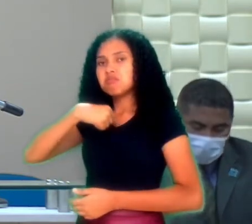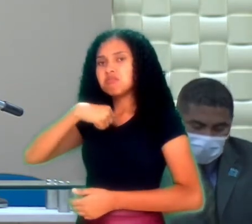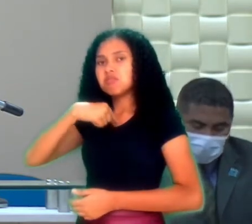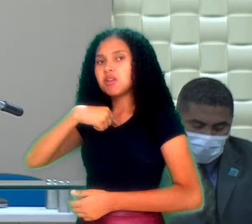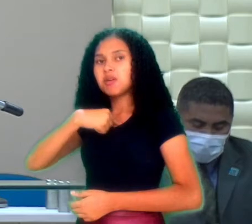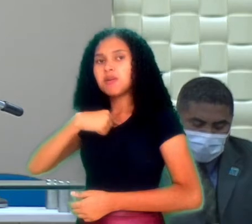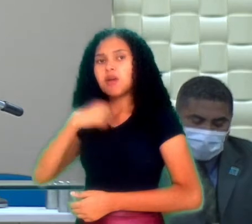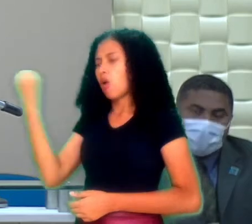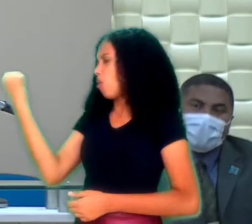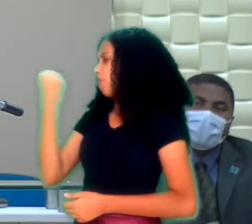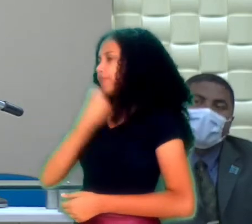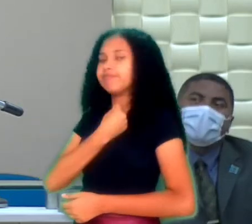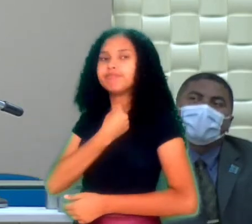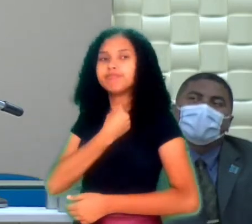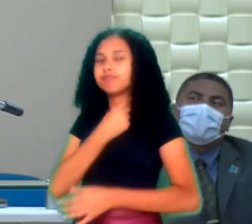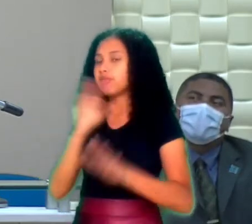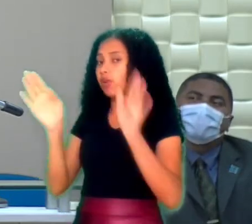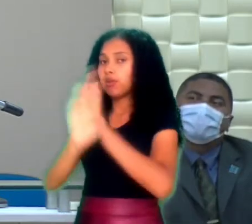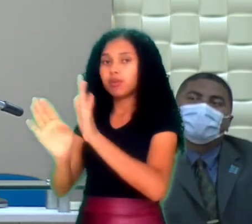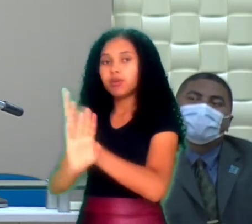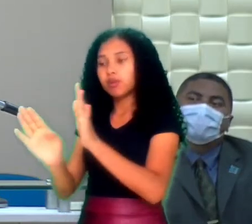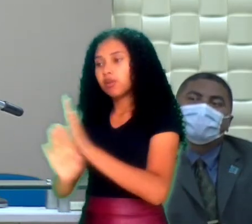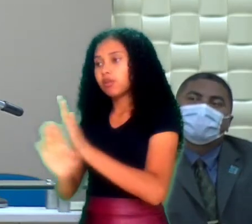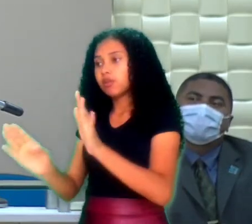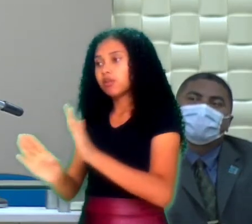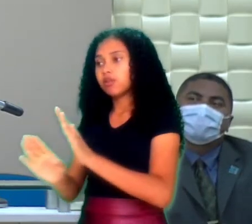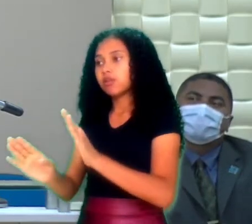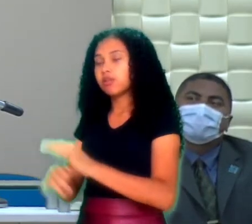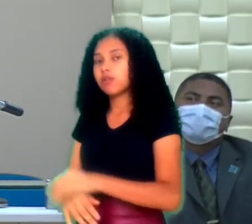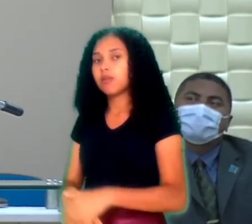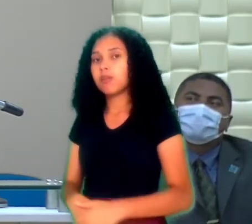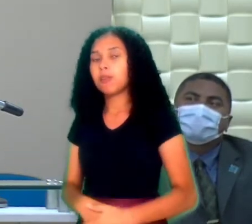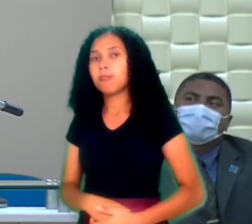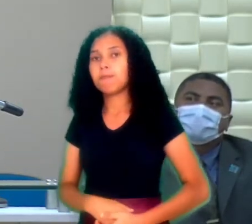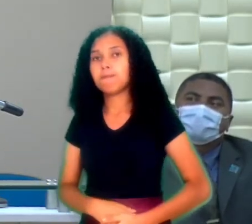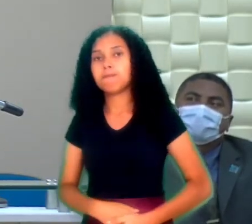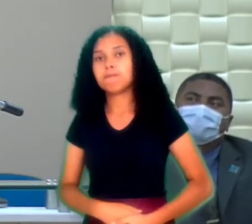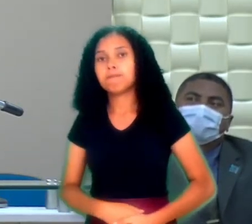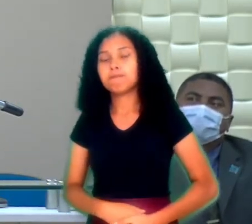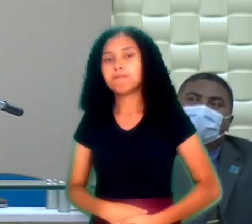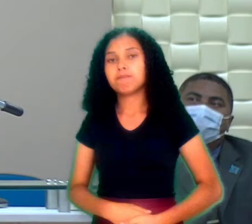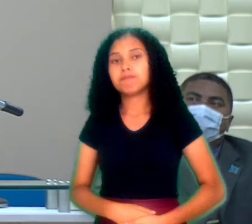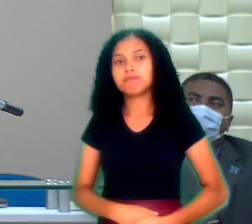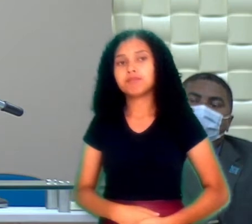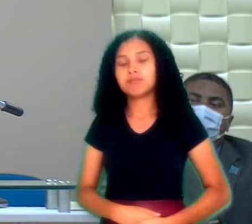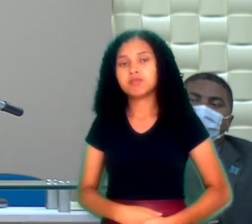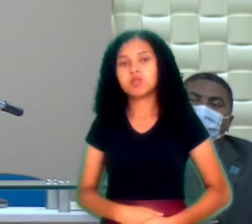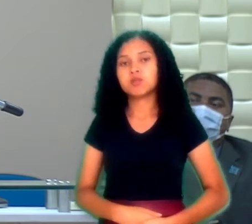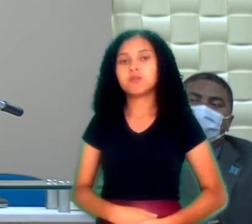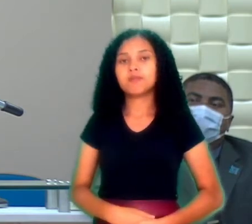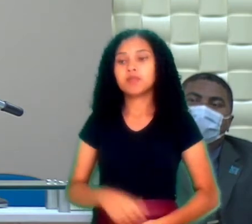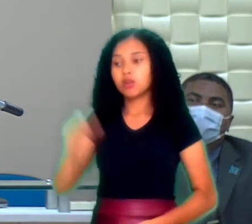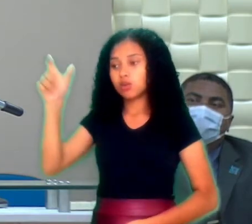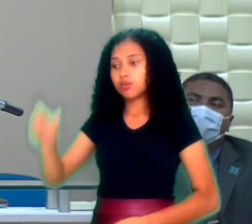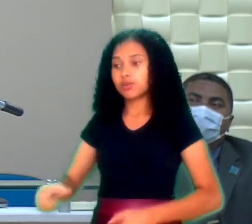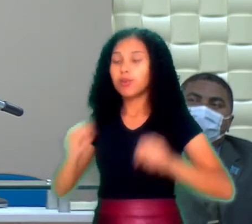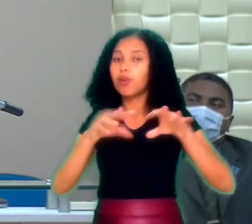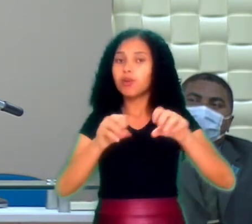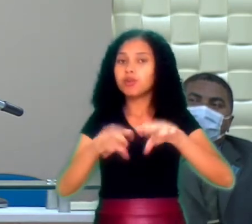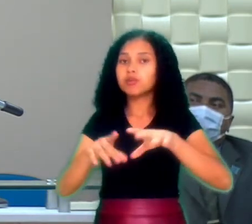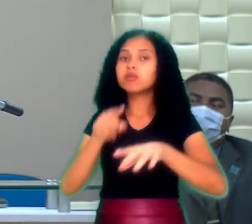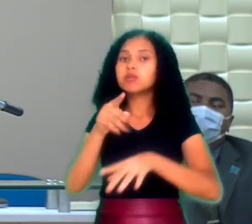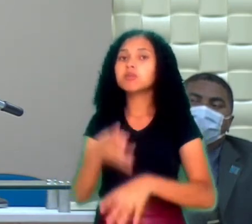sozinha. Jonas sozinho conseguiu fazer com que aqueles homens lançassem ao mar